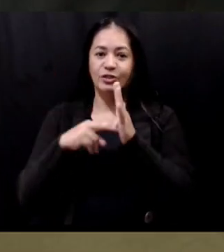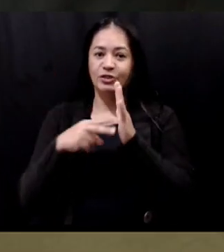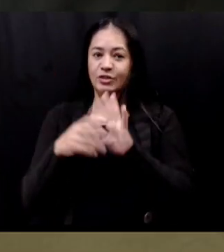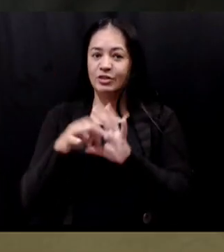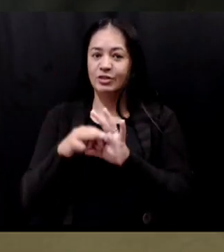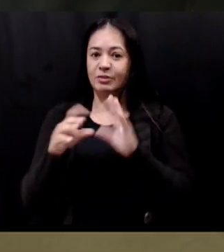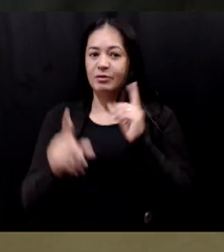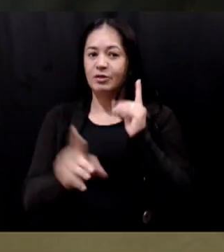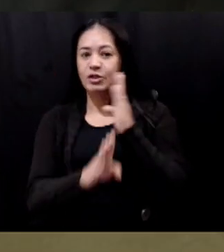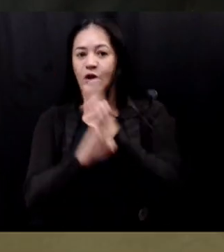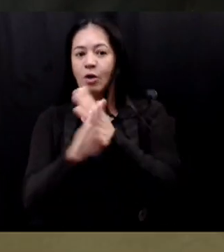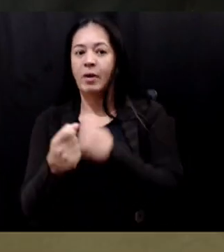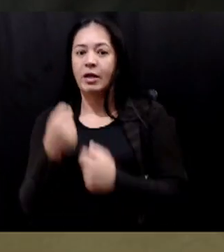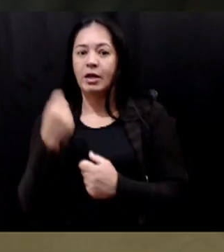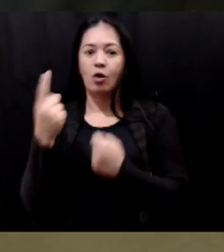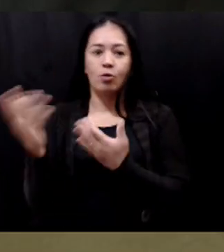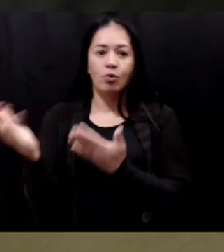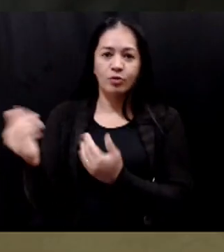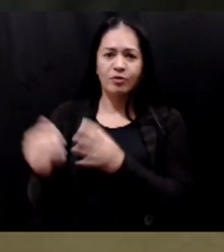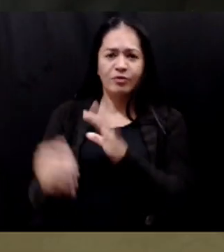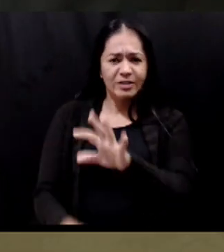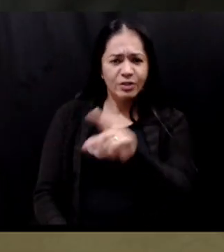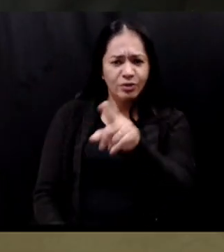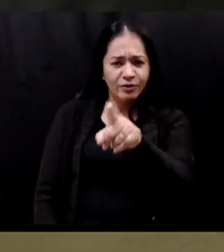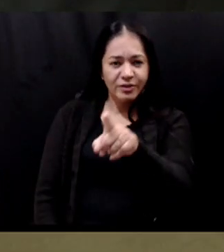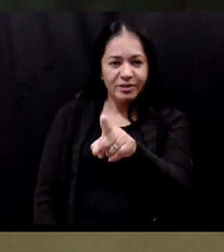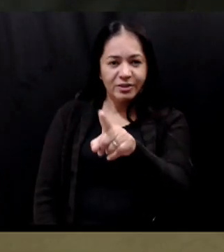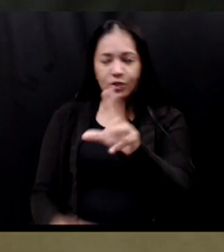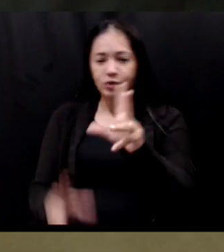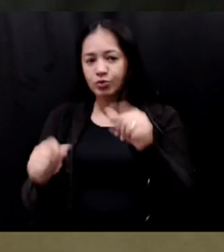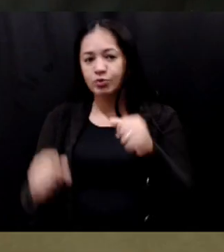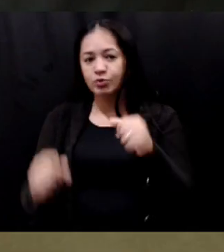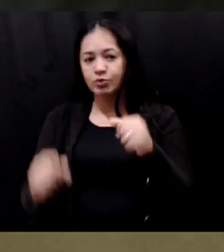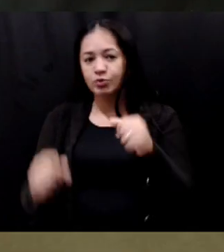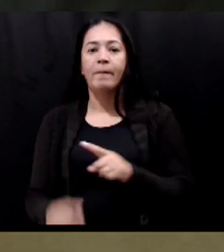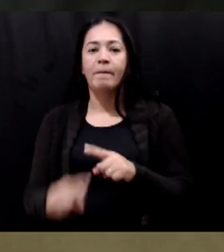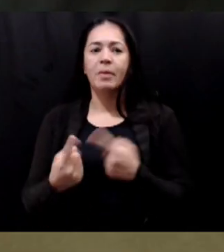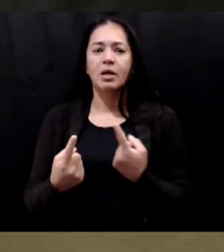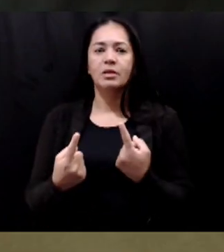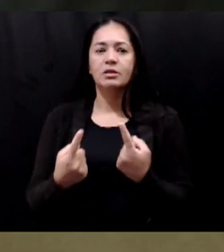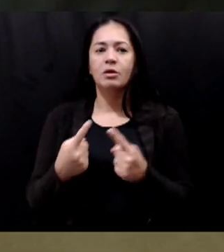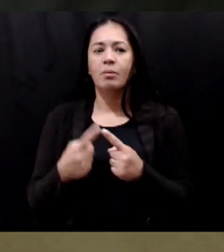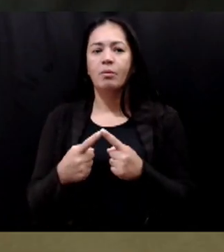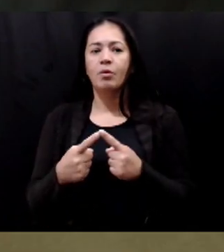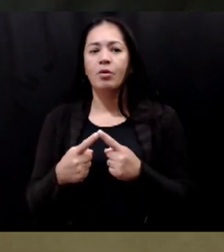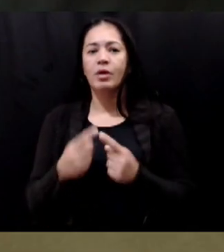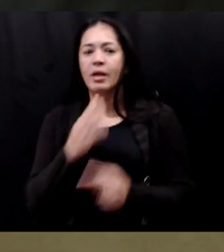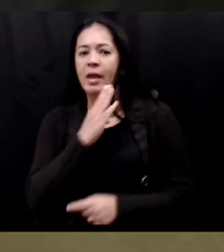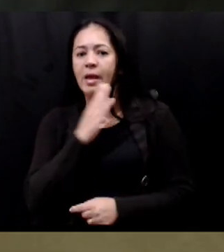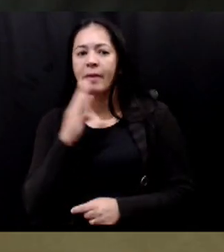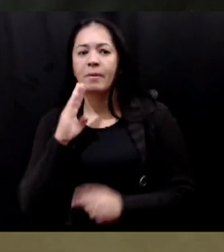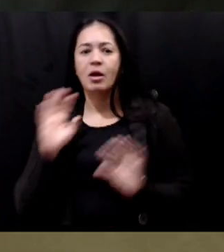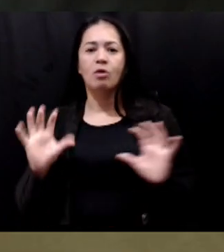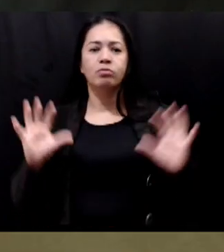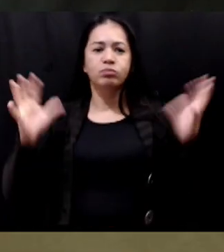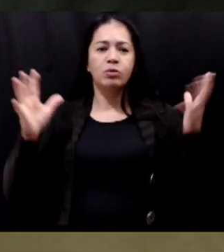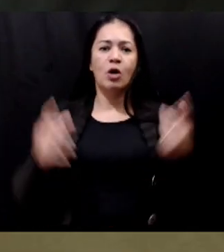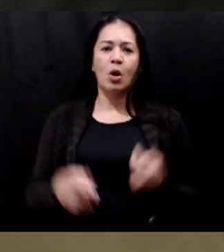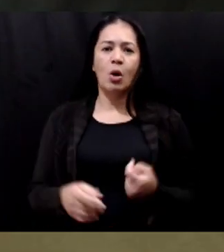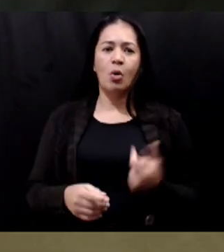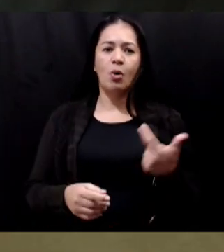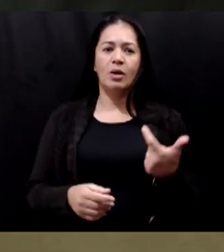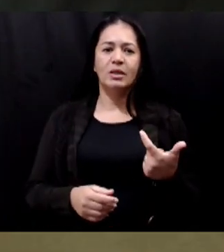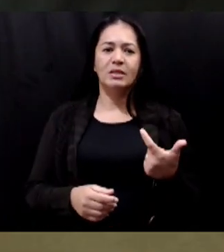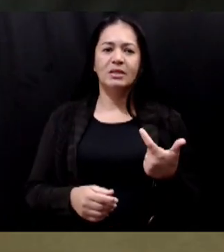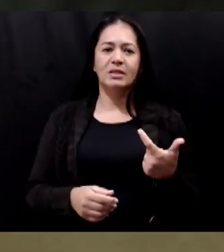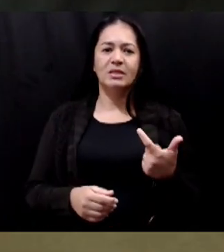né? Foi assim com você? Eu acho que é com todos nós. Mas por que bares e festas se tornam quase sinônimo de uma vida universitária?